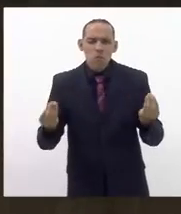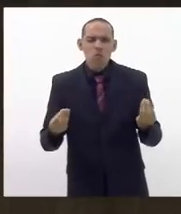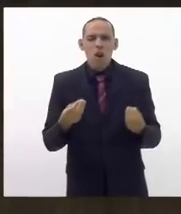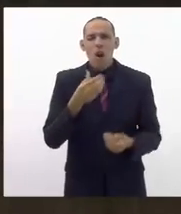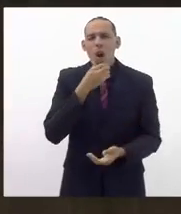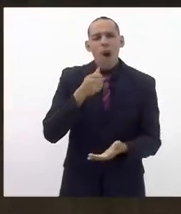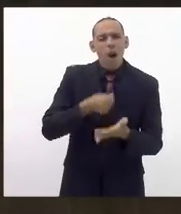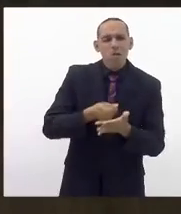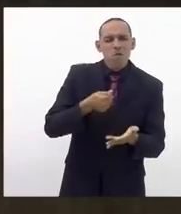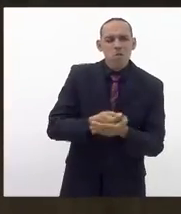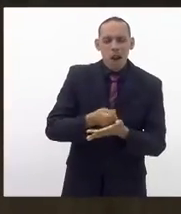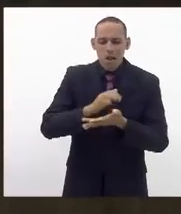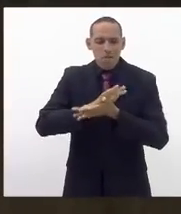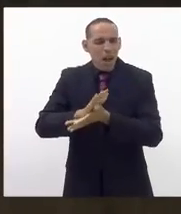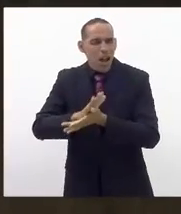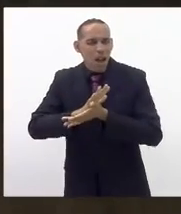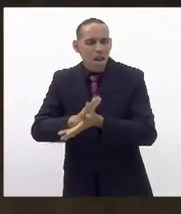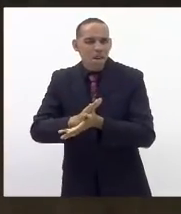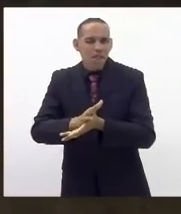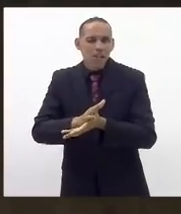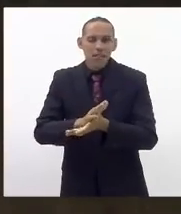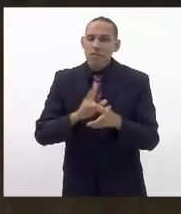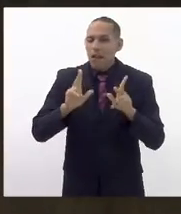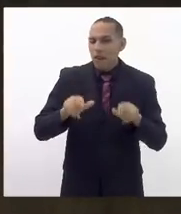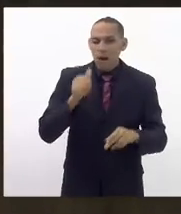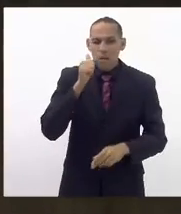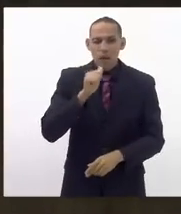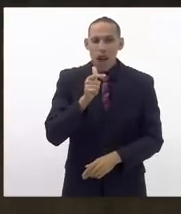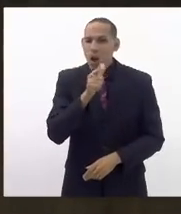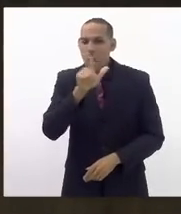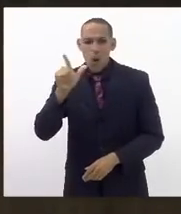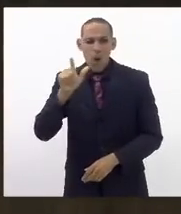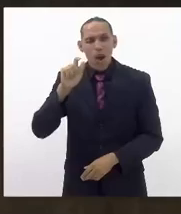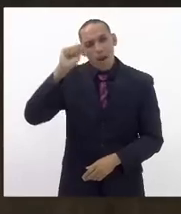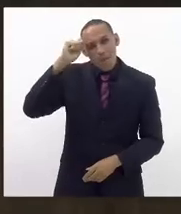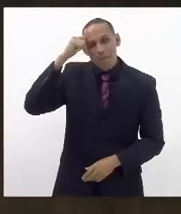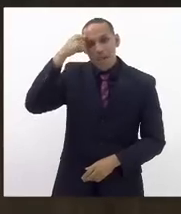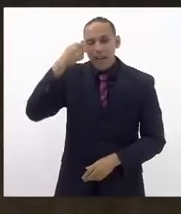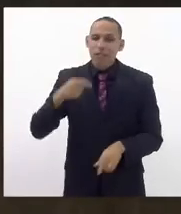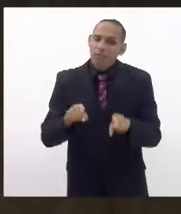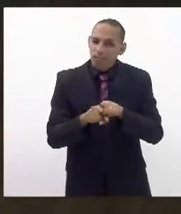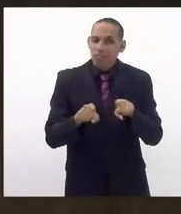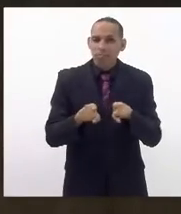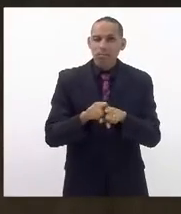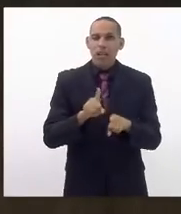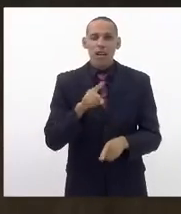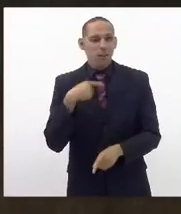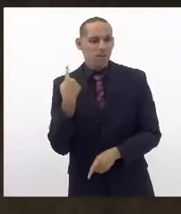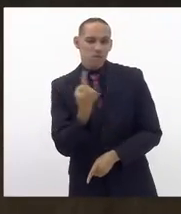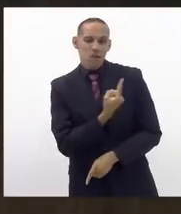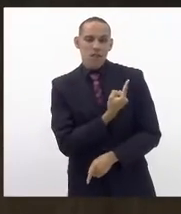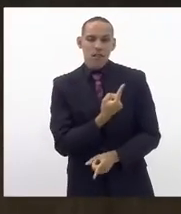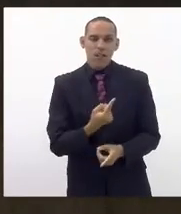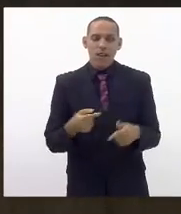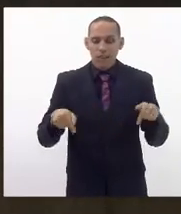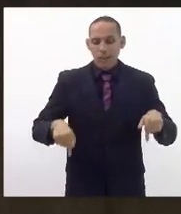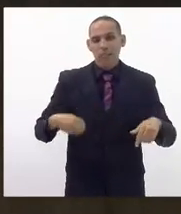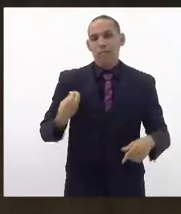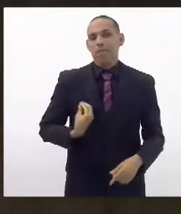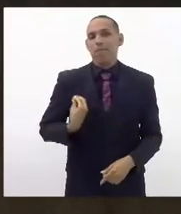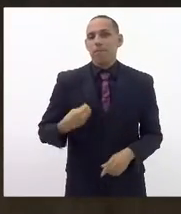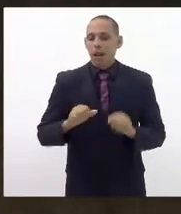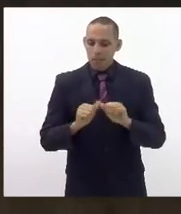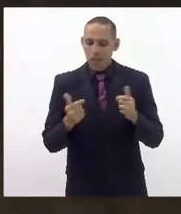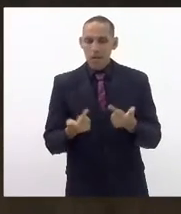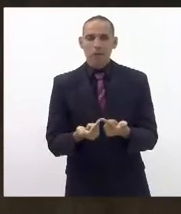machistas, racistas, assim como todas as outras mulheres pretas que estamos, nós que estamos aqui dentro